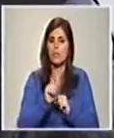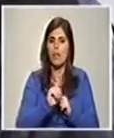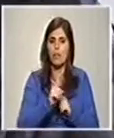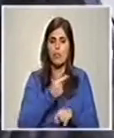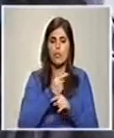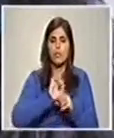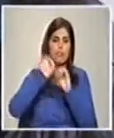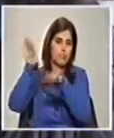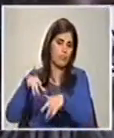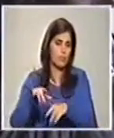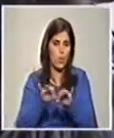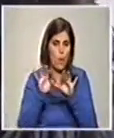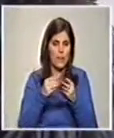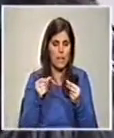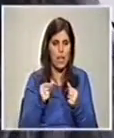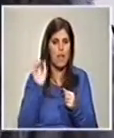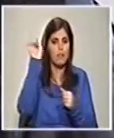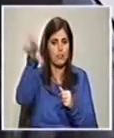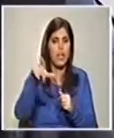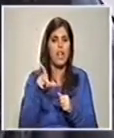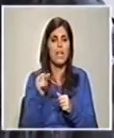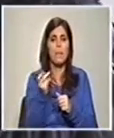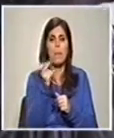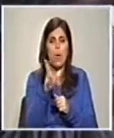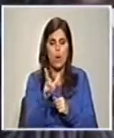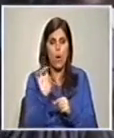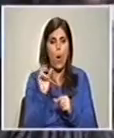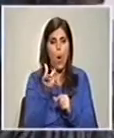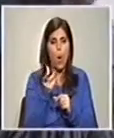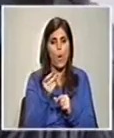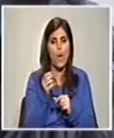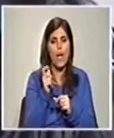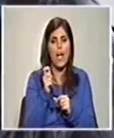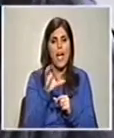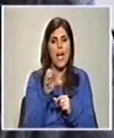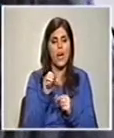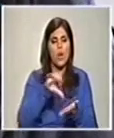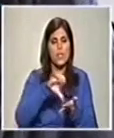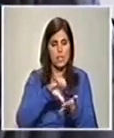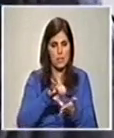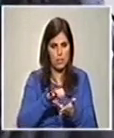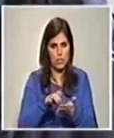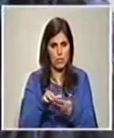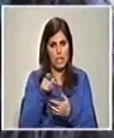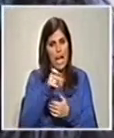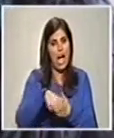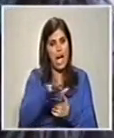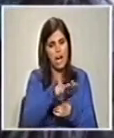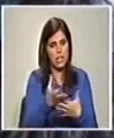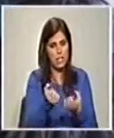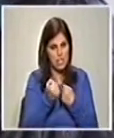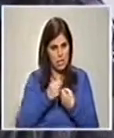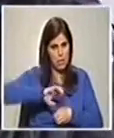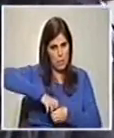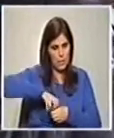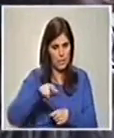materiais. Deverão ser entregues na Lipor ou eventualmente nos ecocentros da área da Lipor que recebam, estejam dispostos a